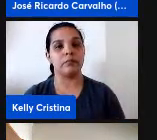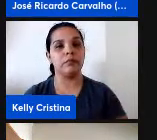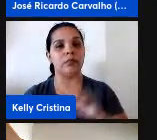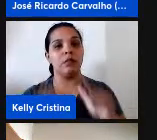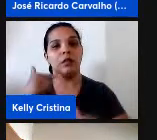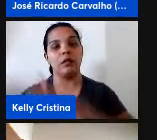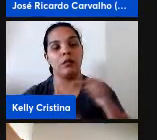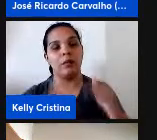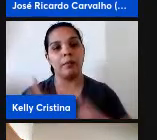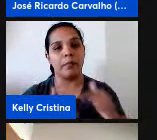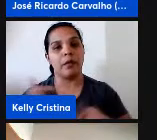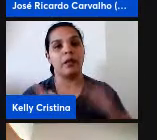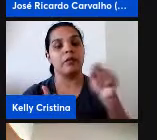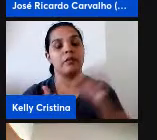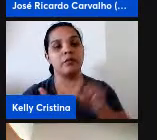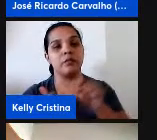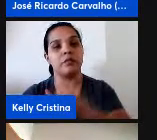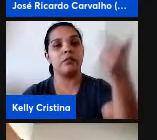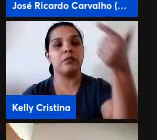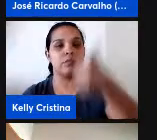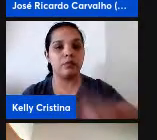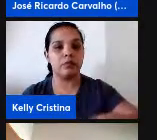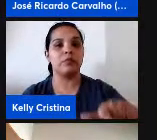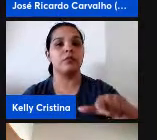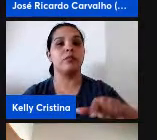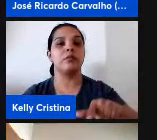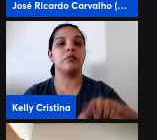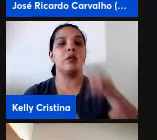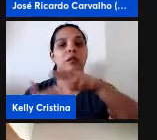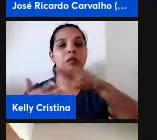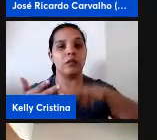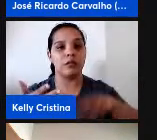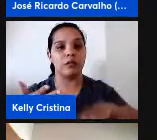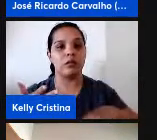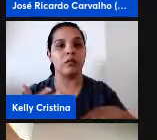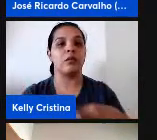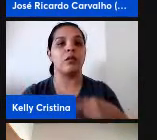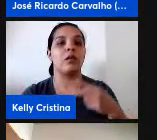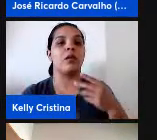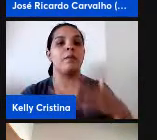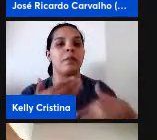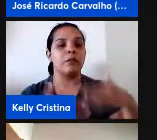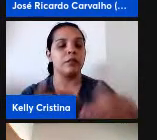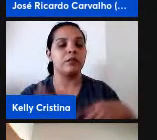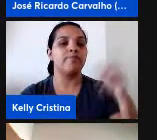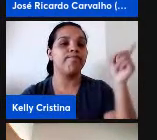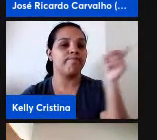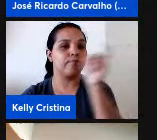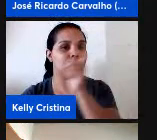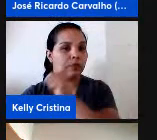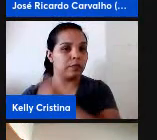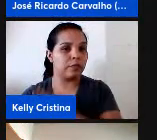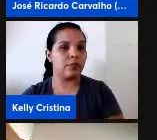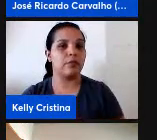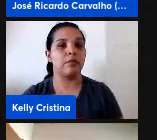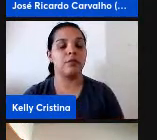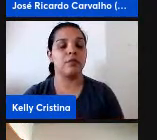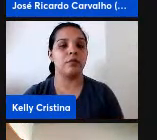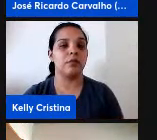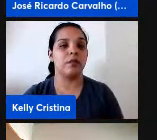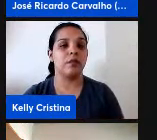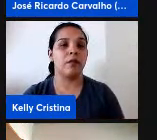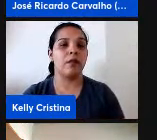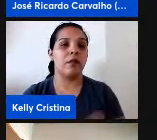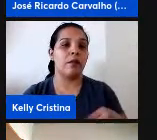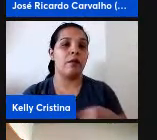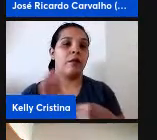de reescrita e revisão, a gente vê que é um processo com bastante complexidade, né? Aqui eu me mostro aqui